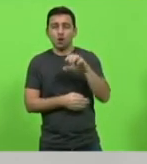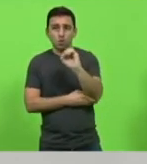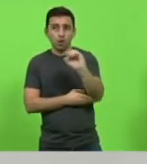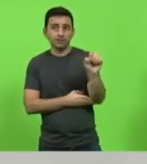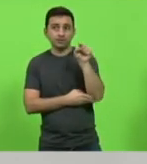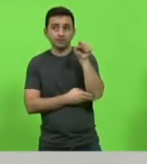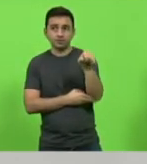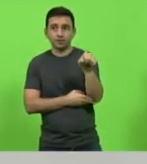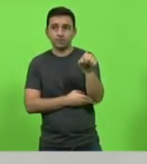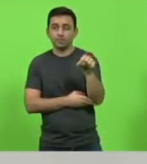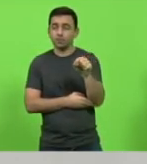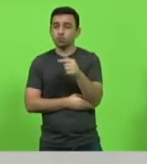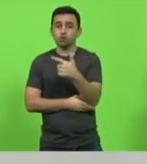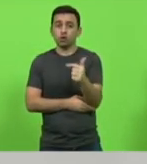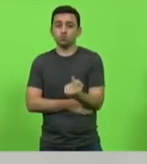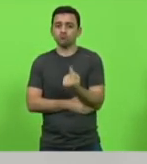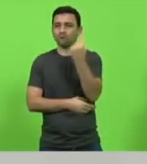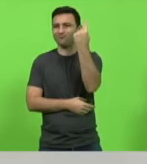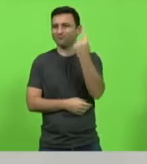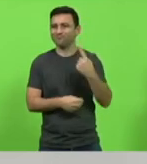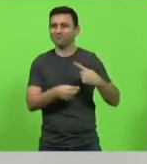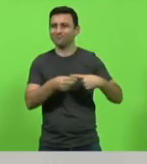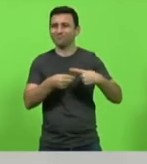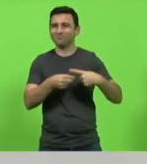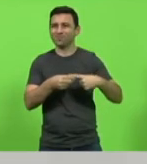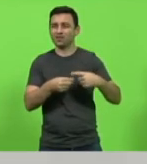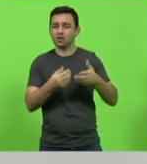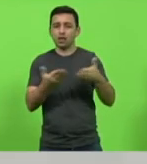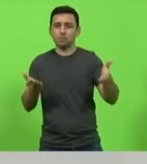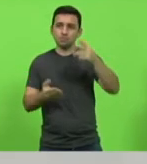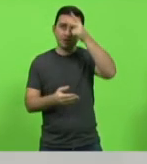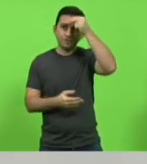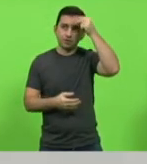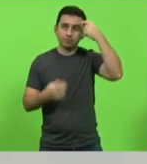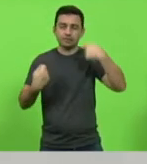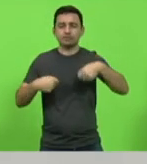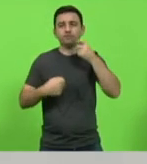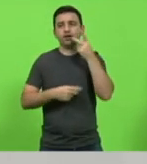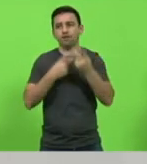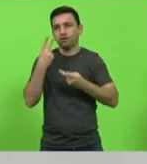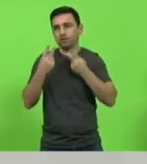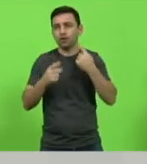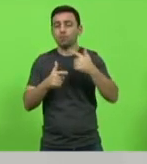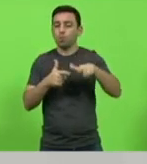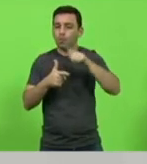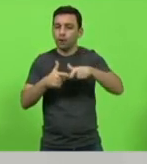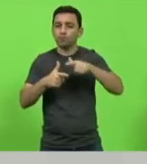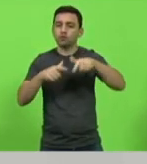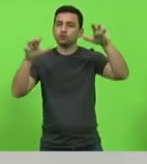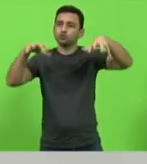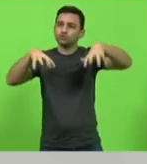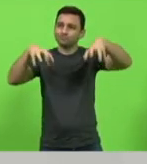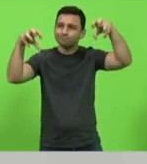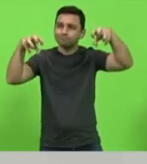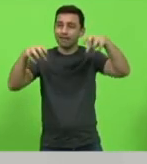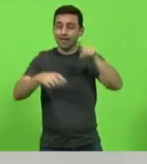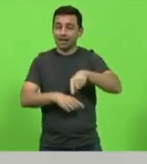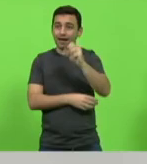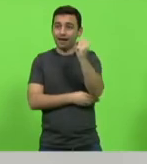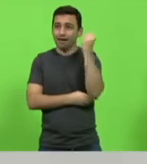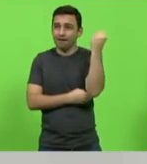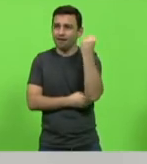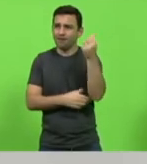e não teve um município que os prefeitos não falaram da estiagem gravíssima